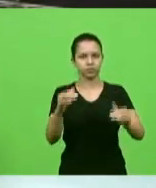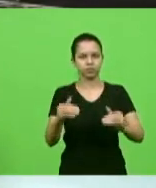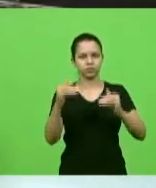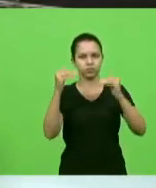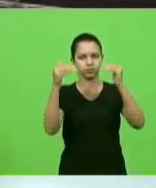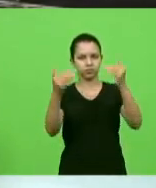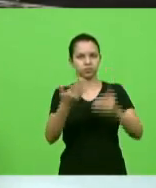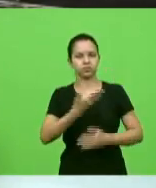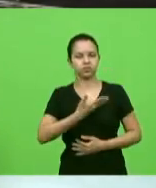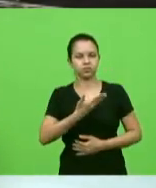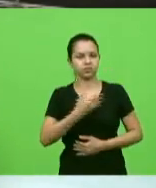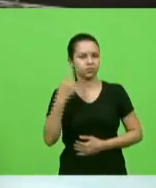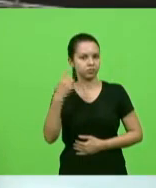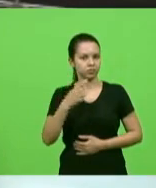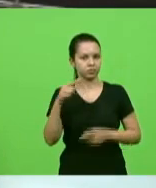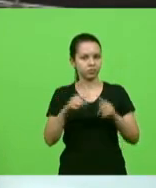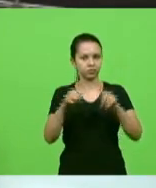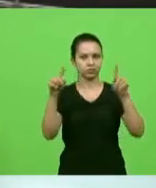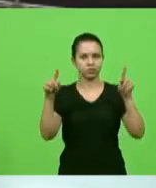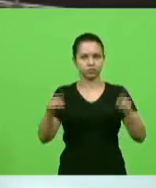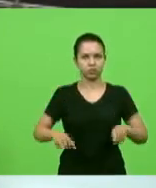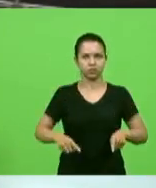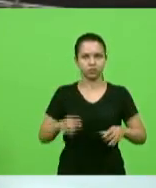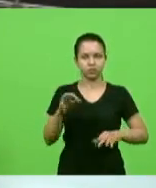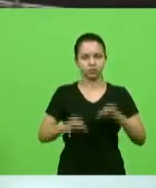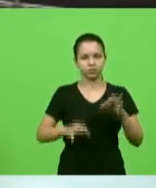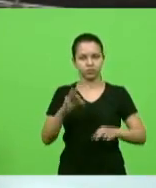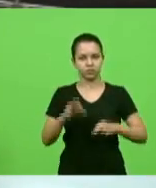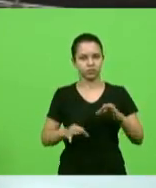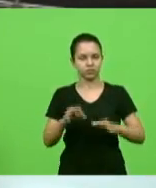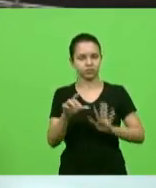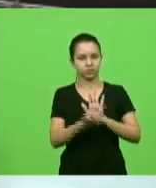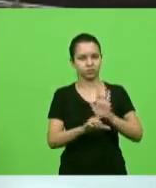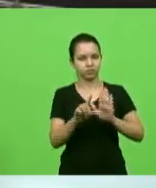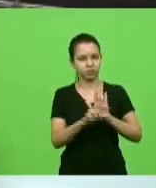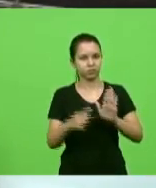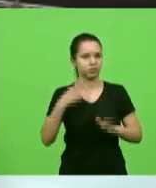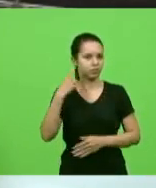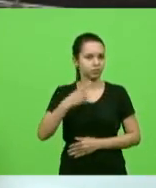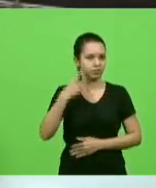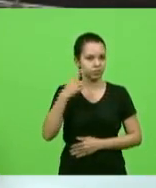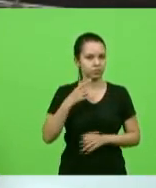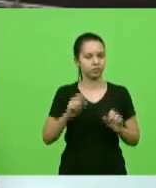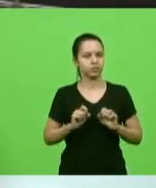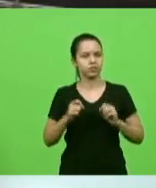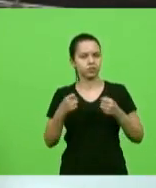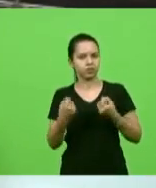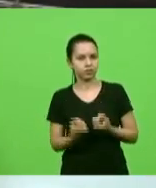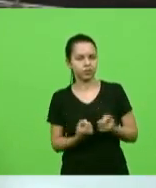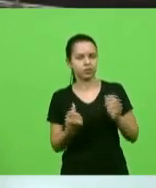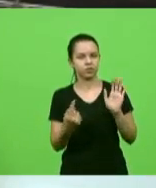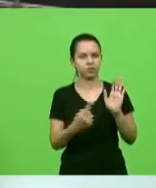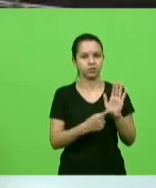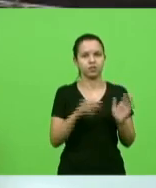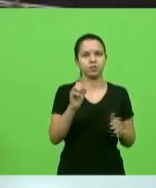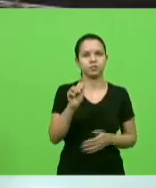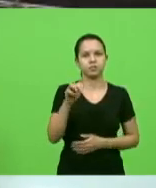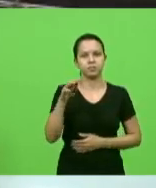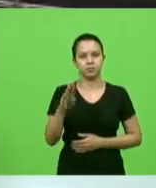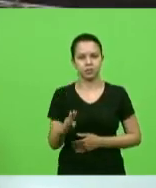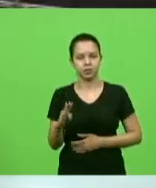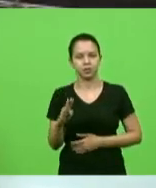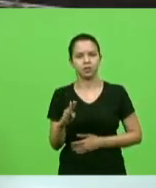colegas deputados e servidores do Judiciário e legislativo advogados de defesa da acusação da B